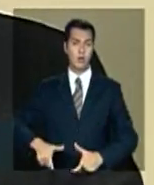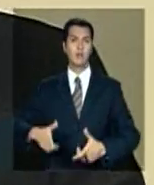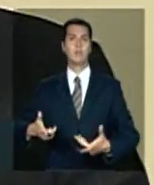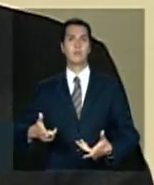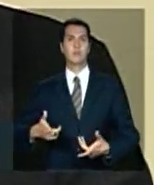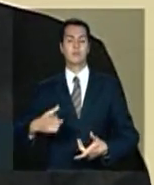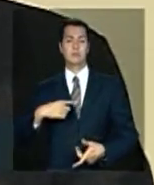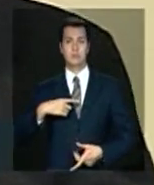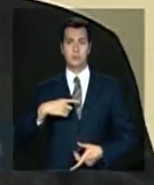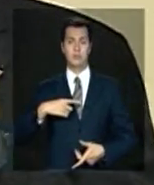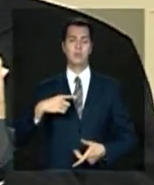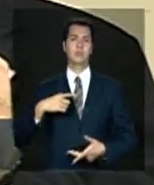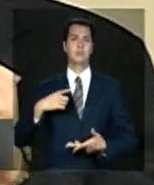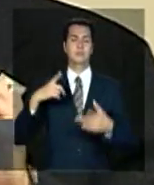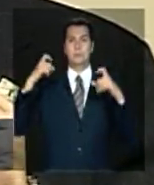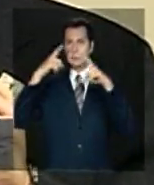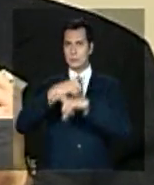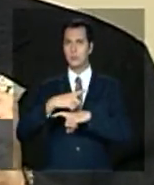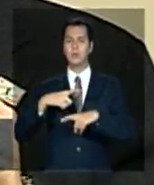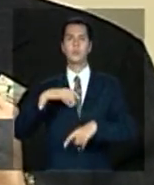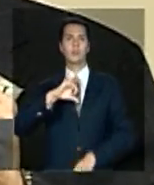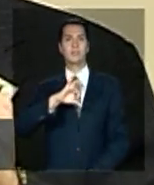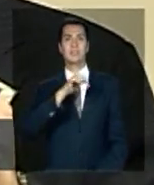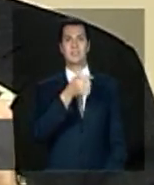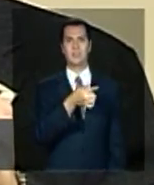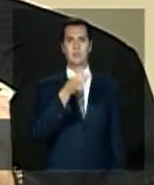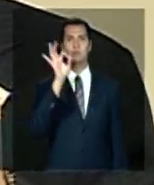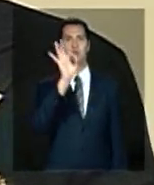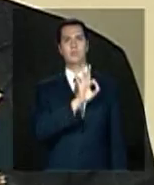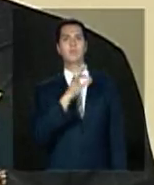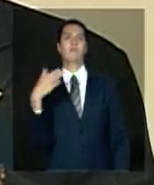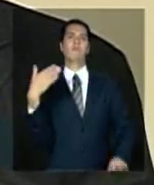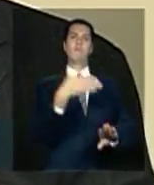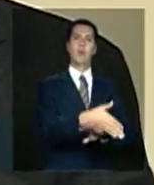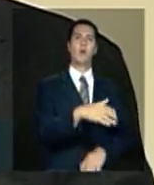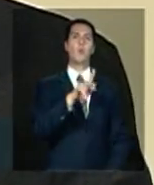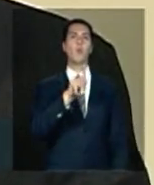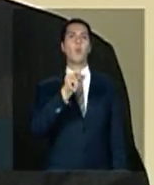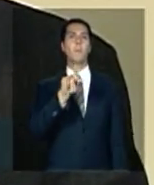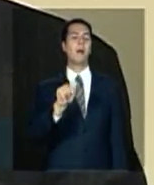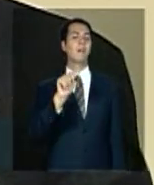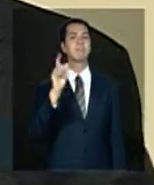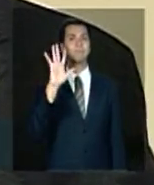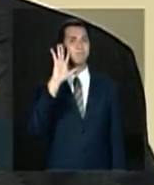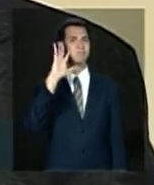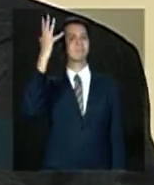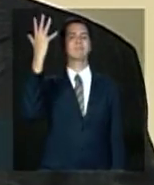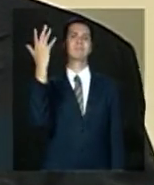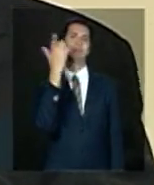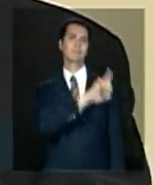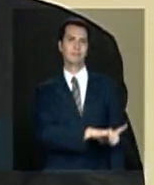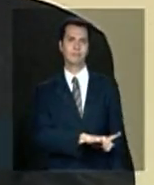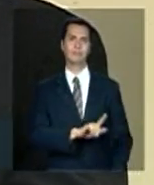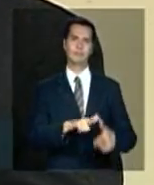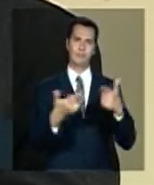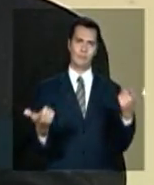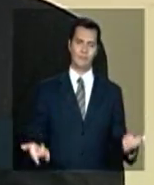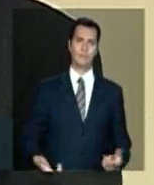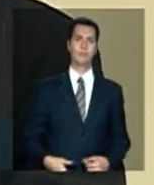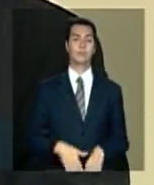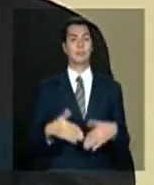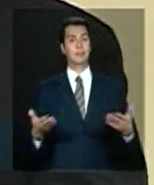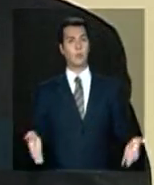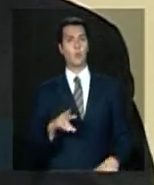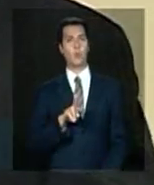disputar com casos mais graves 97 tem seu problema resolvido dentro da UPA 24 horas então para